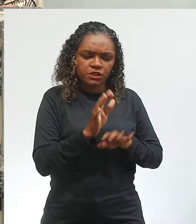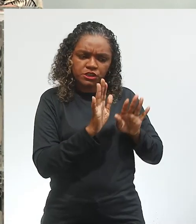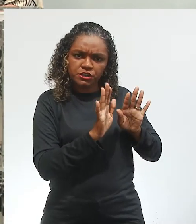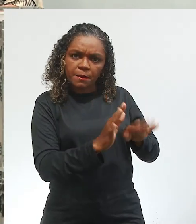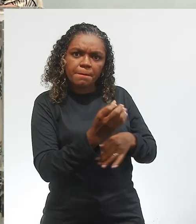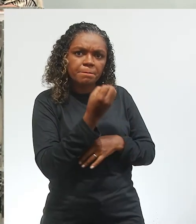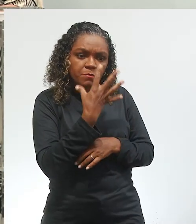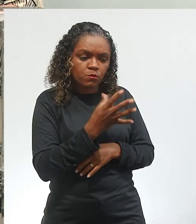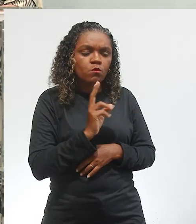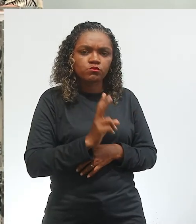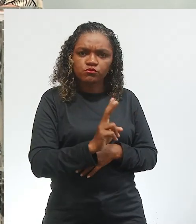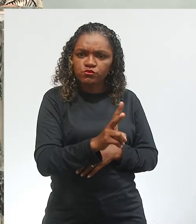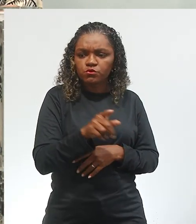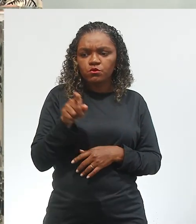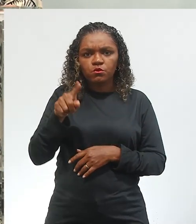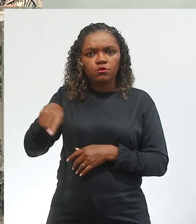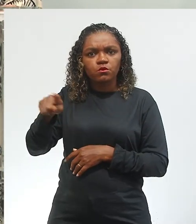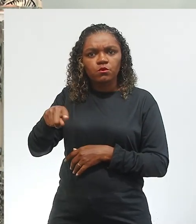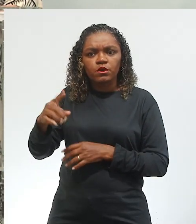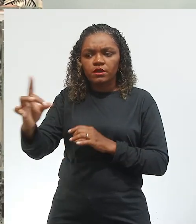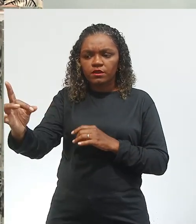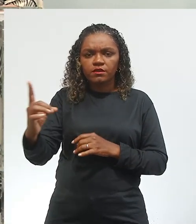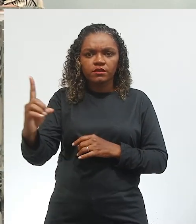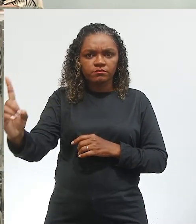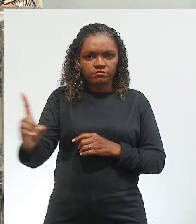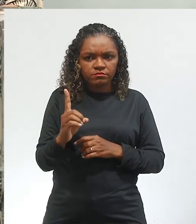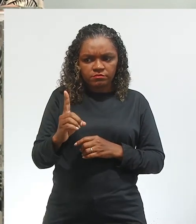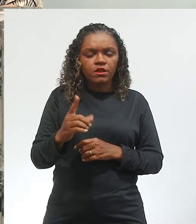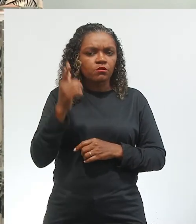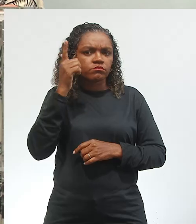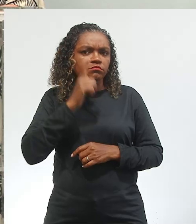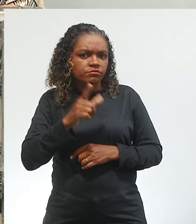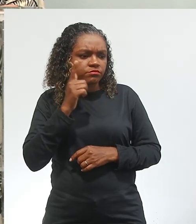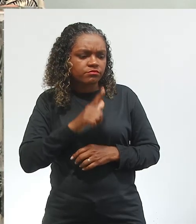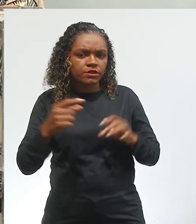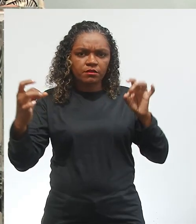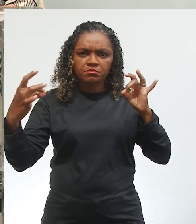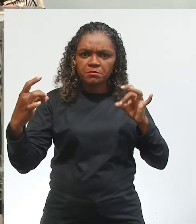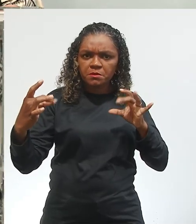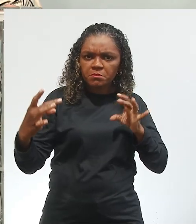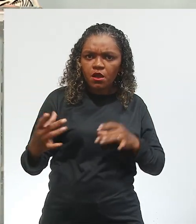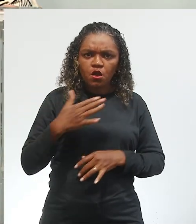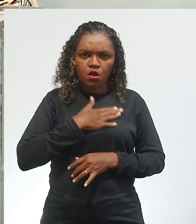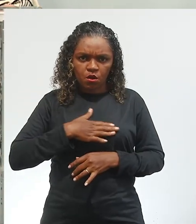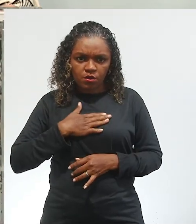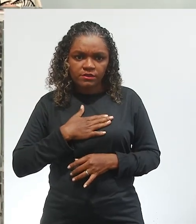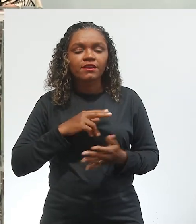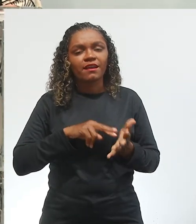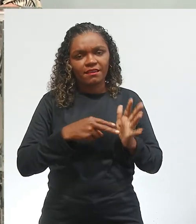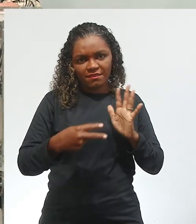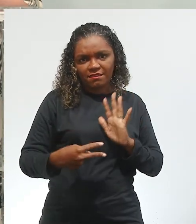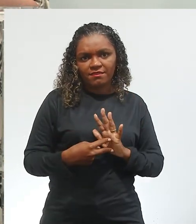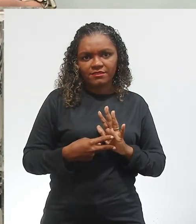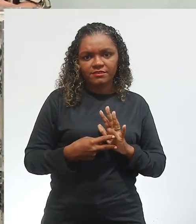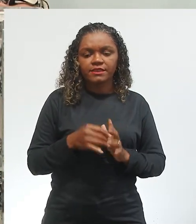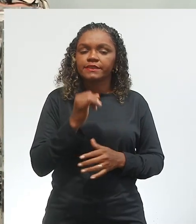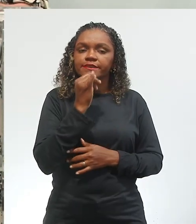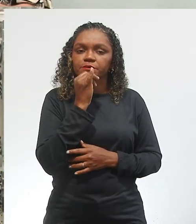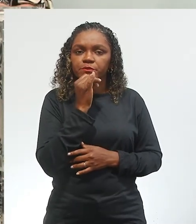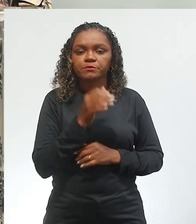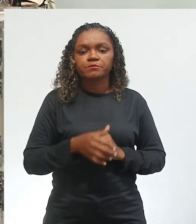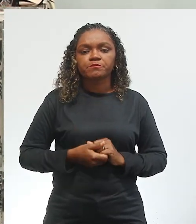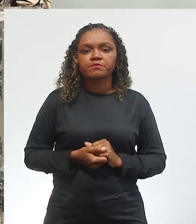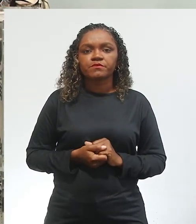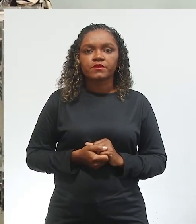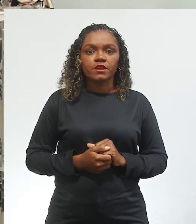estão bacanas, que o usuário gosta, que está sendo bem atendido, né? Então, essas são as forças. Então, por